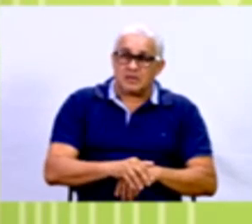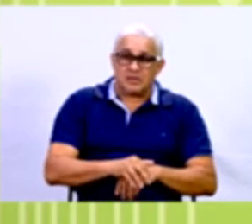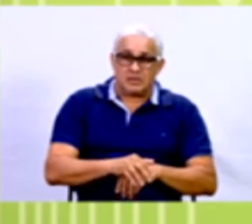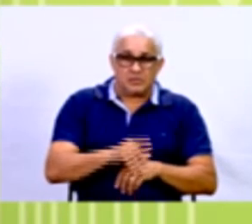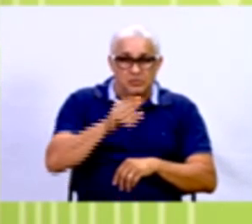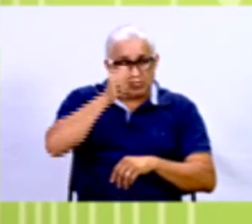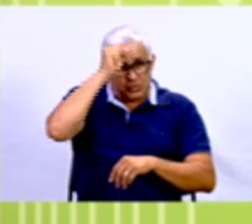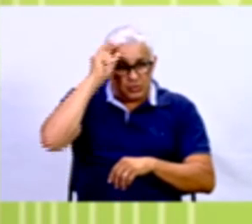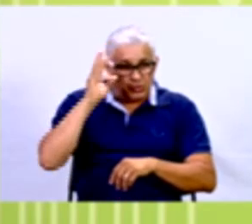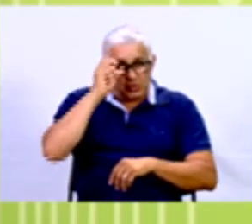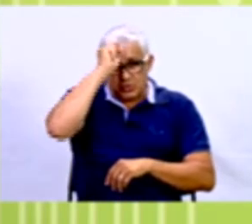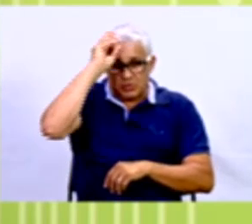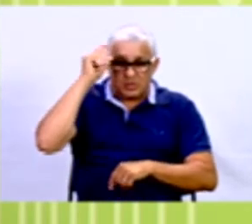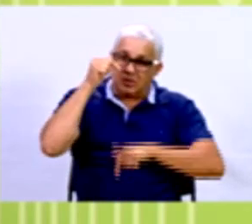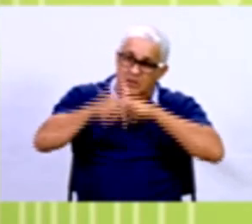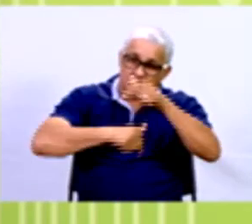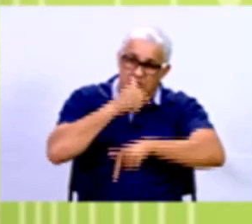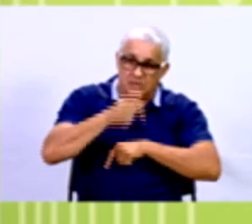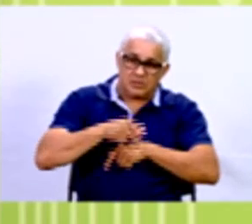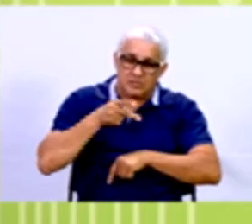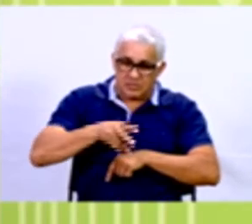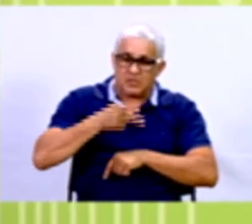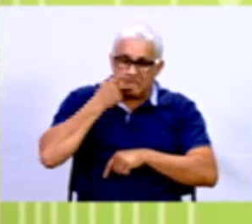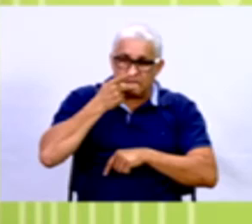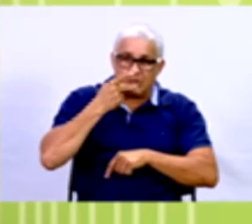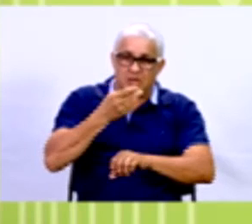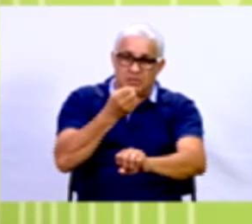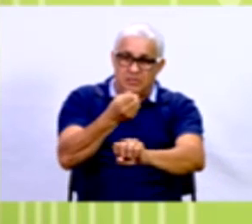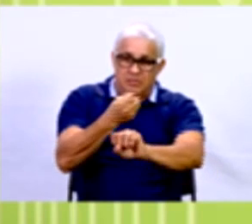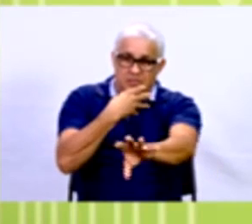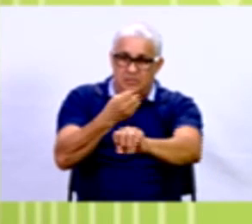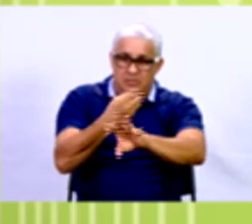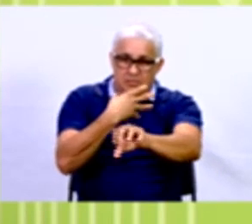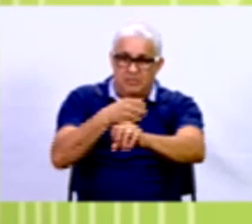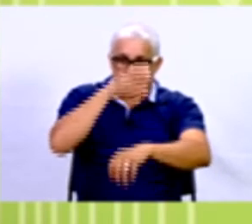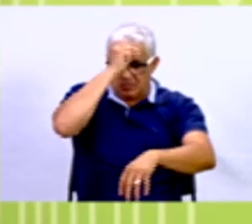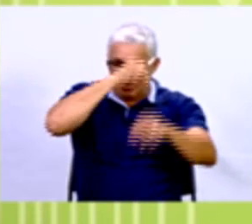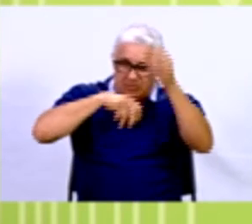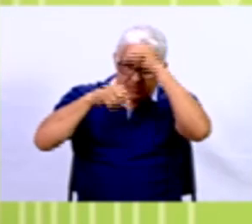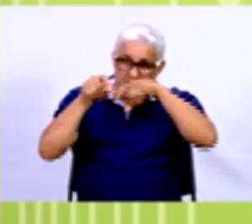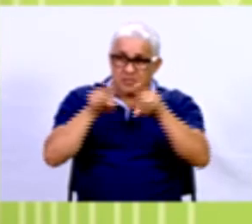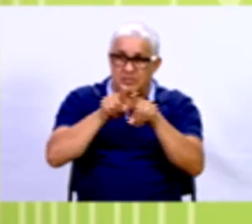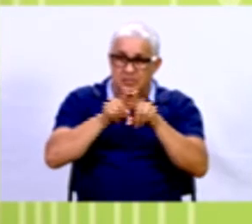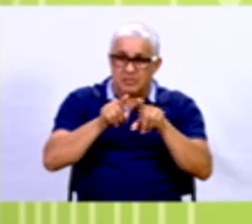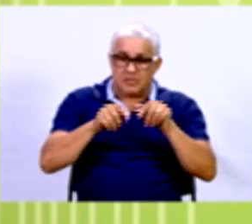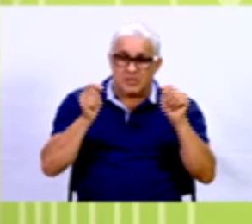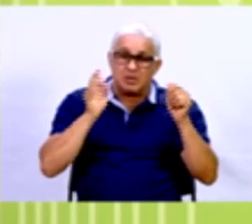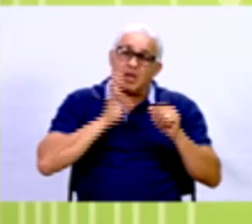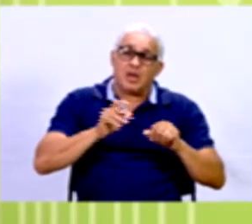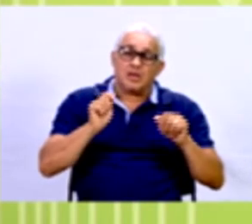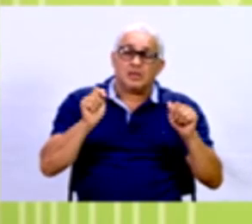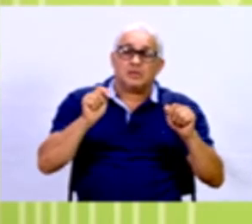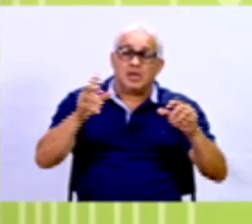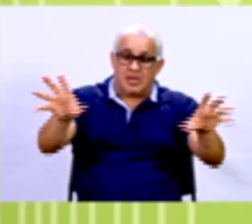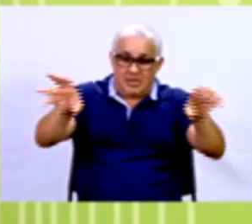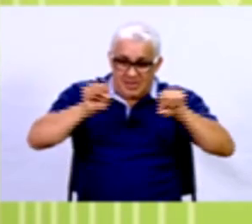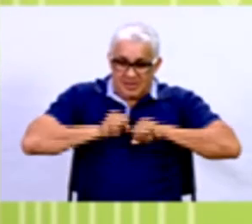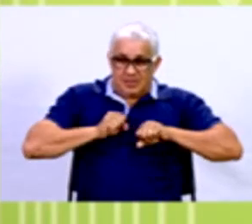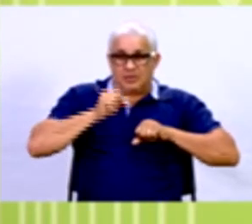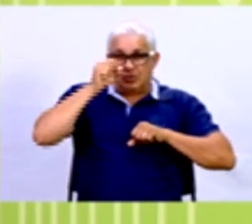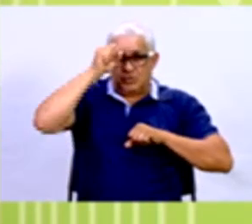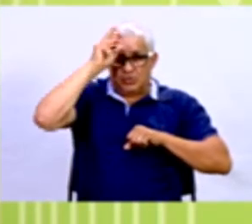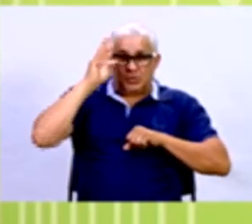a dia, sabe? Eu sempre falo isso, que o ensino-aprendizagem ele só é bacana, ele só é legal, ele só é eficiente quando você traz ele para o seu dia a